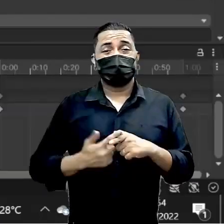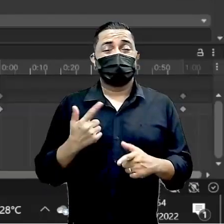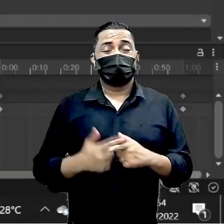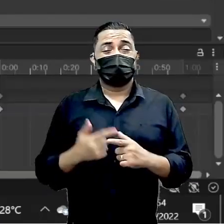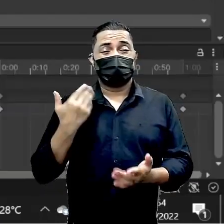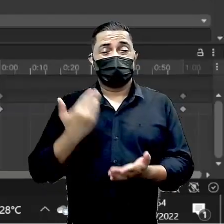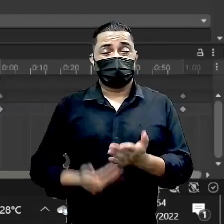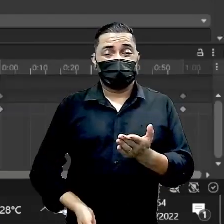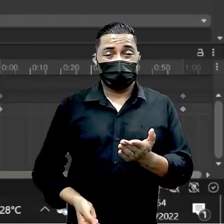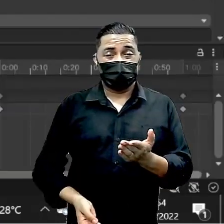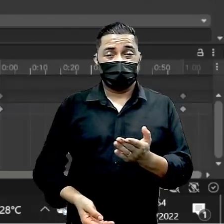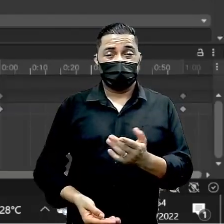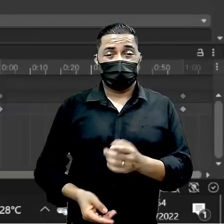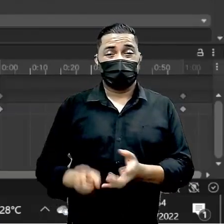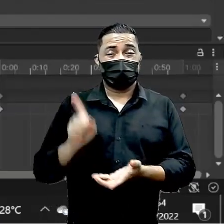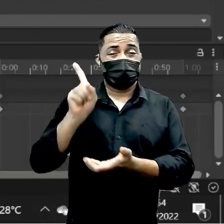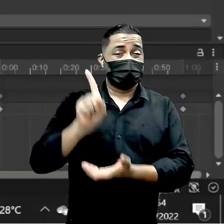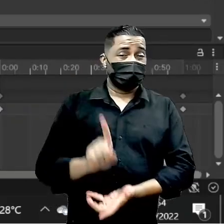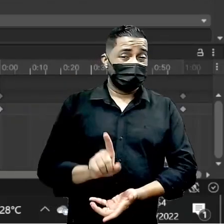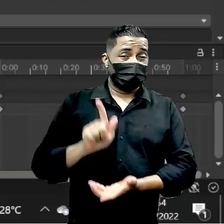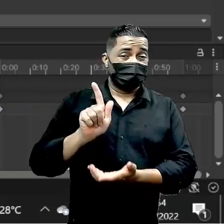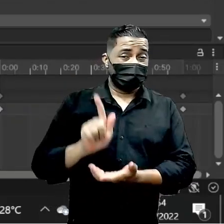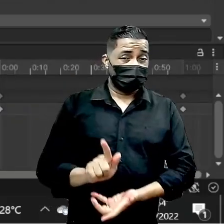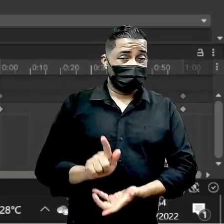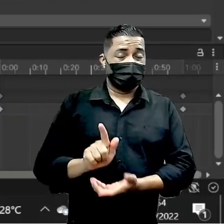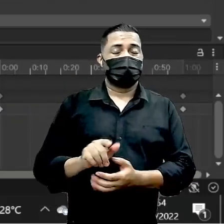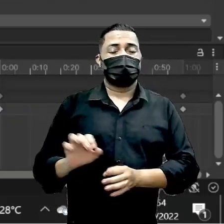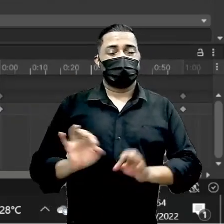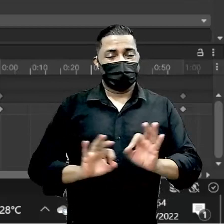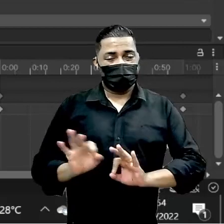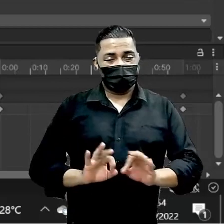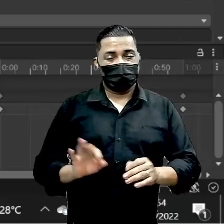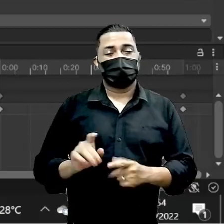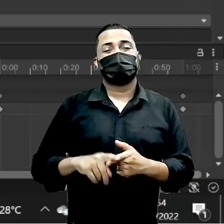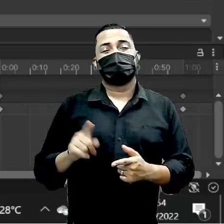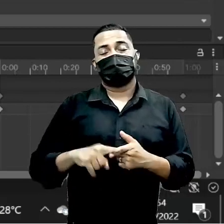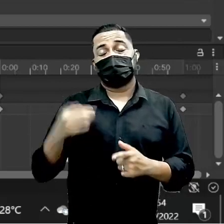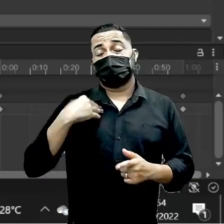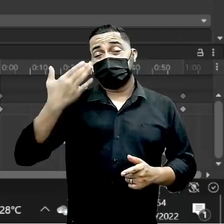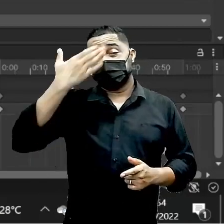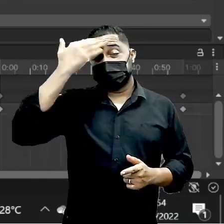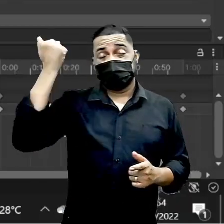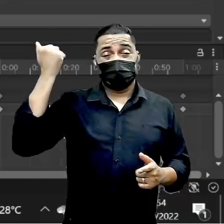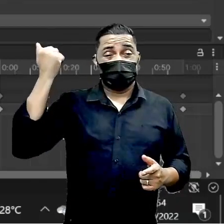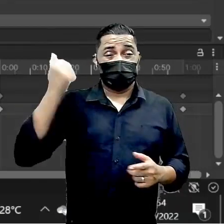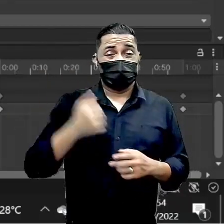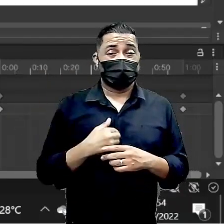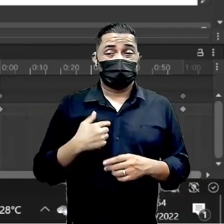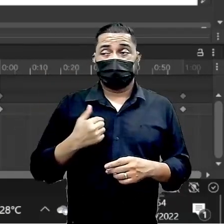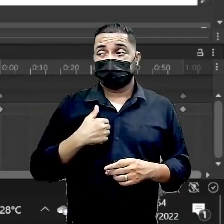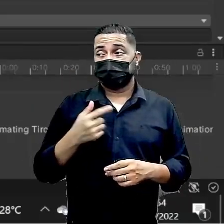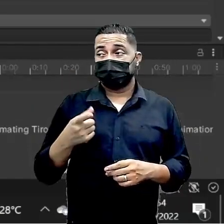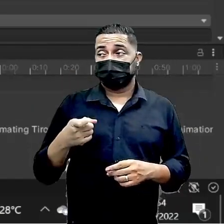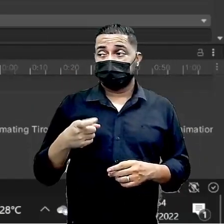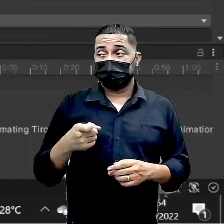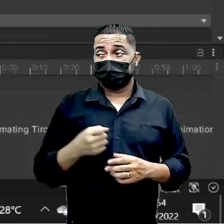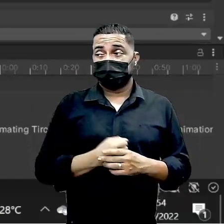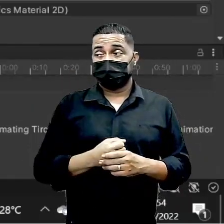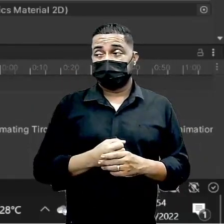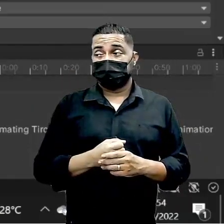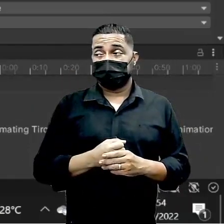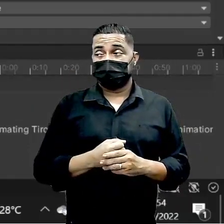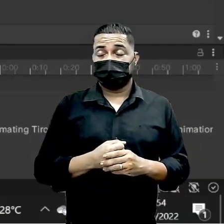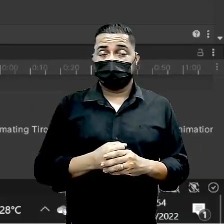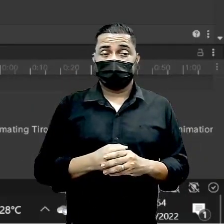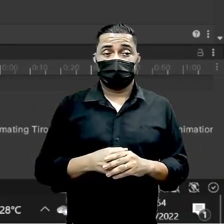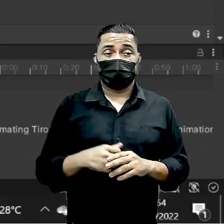perdendo para a gravidade. Configura a gravidade também. Exato, eu esqueci aqui, olha, no meu tiro, o meu